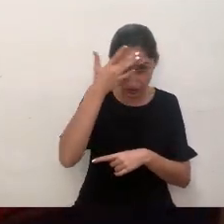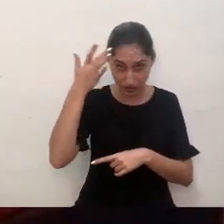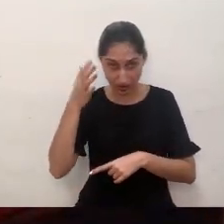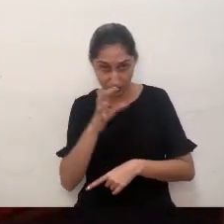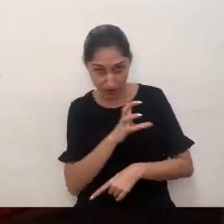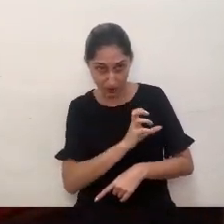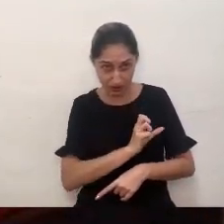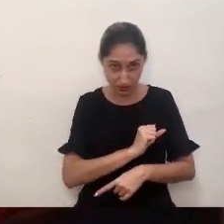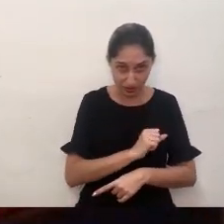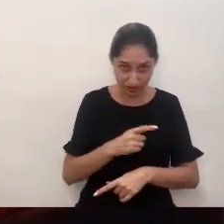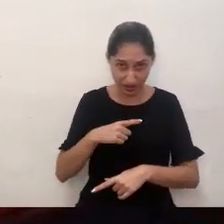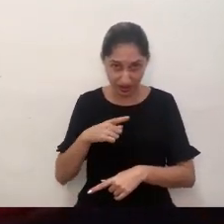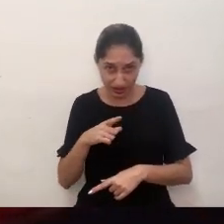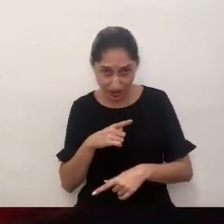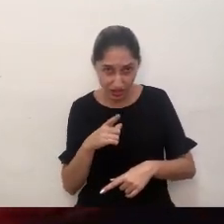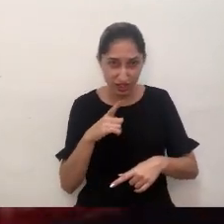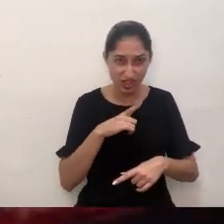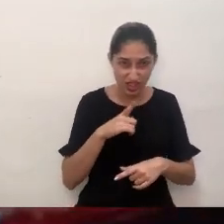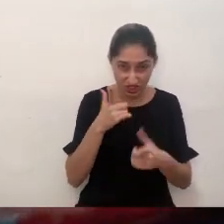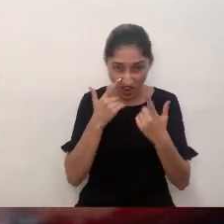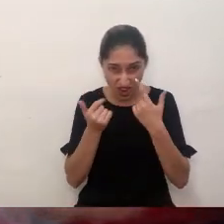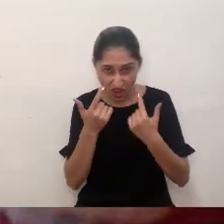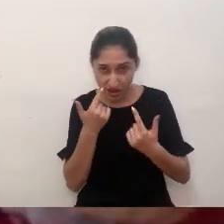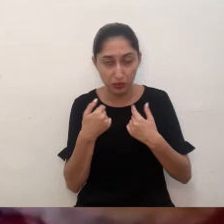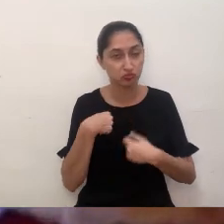não chorar.